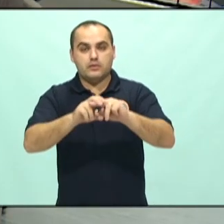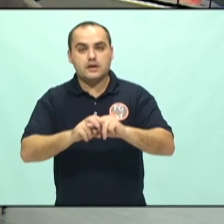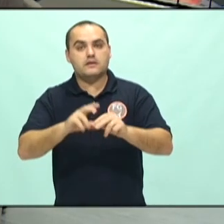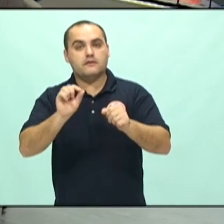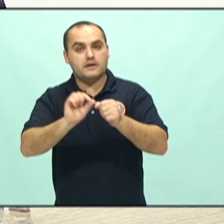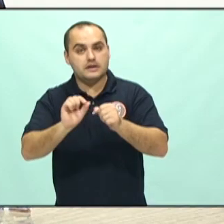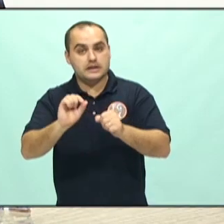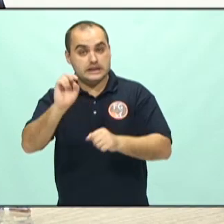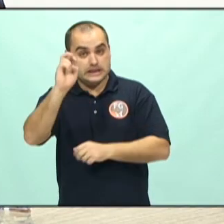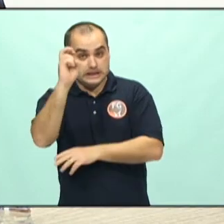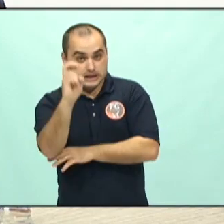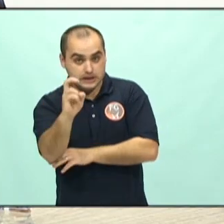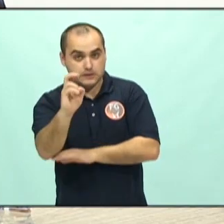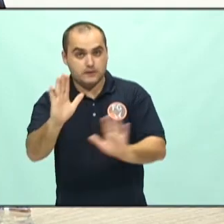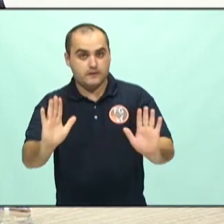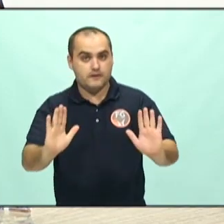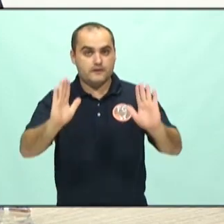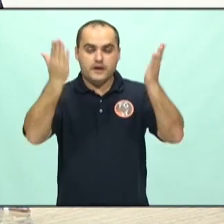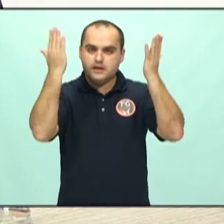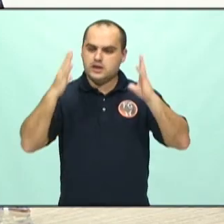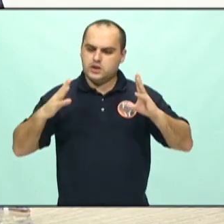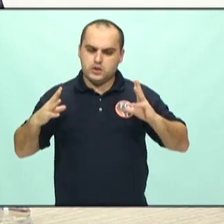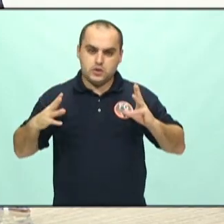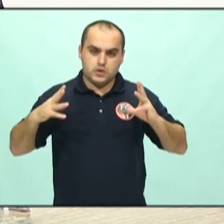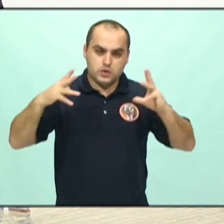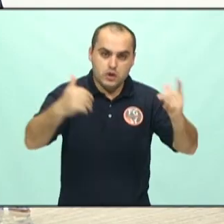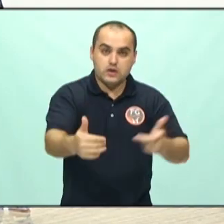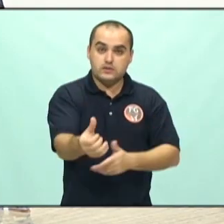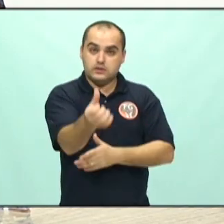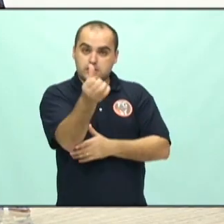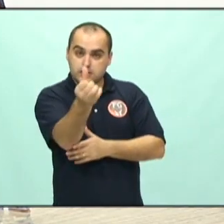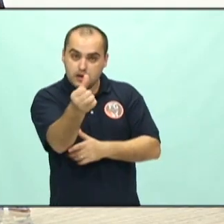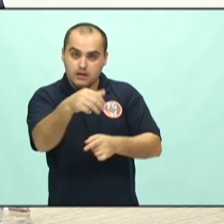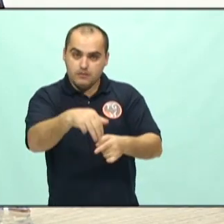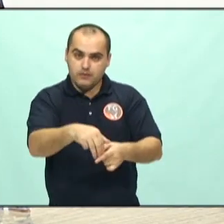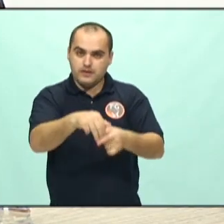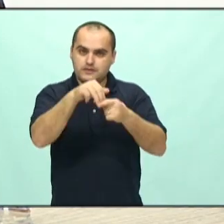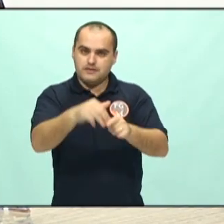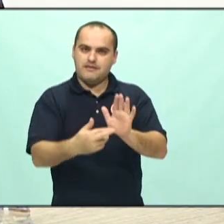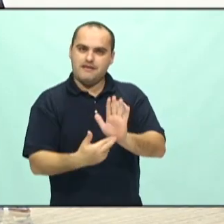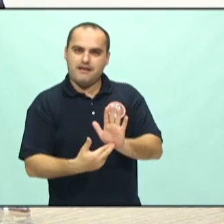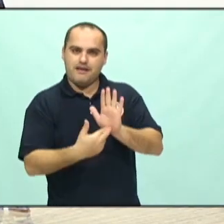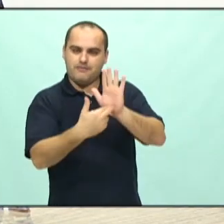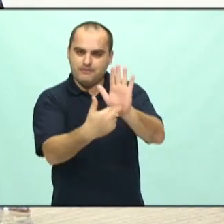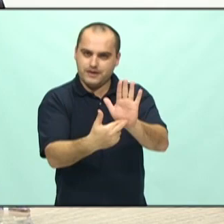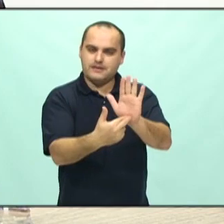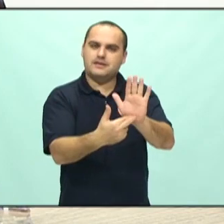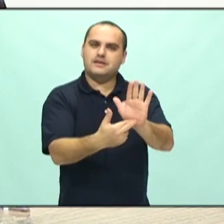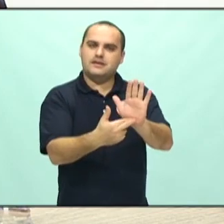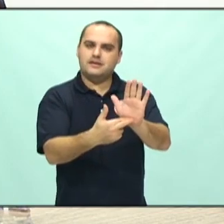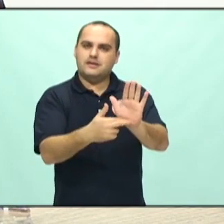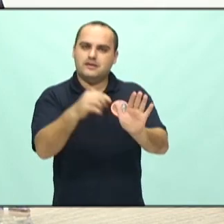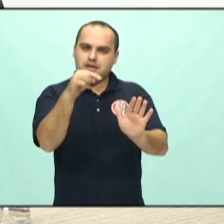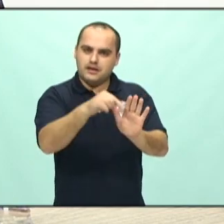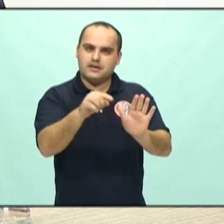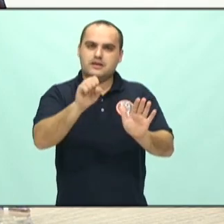né, que vão abranger todos os 6 municípios que representam, que compõem a base do sindicato, né?